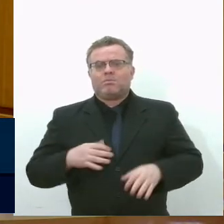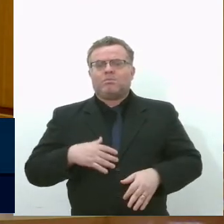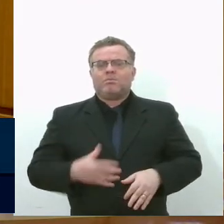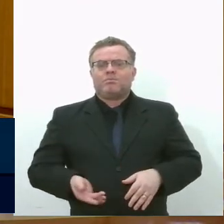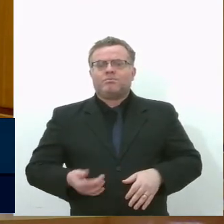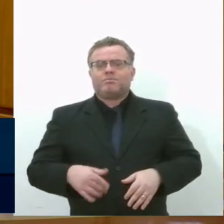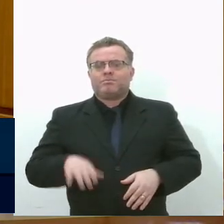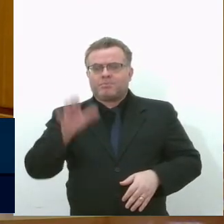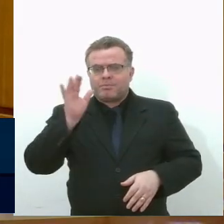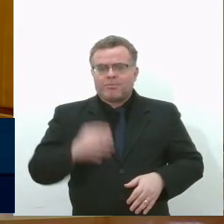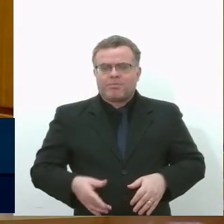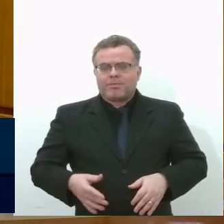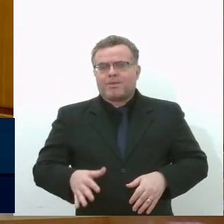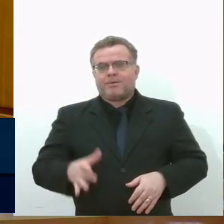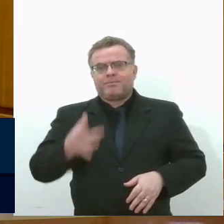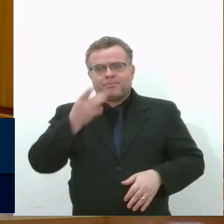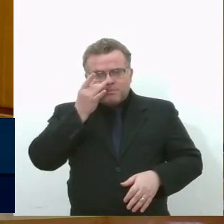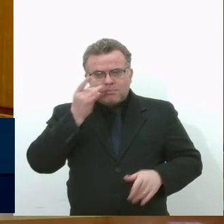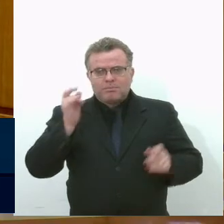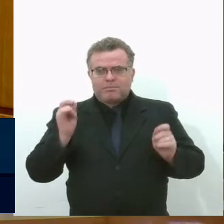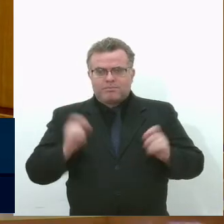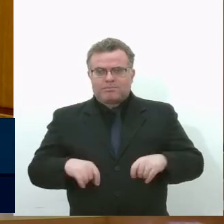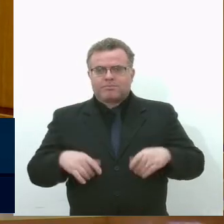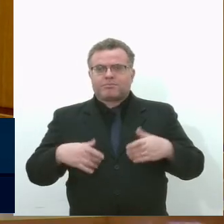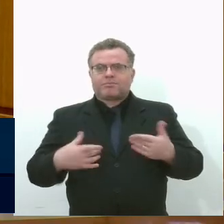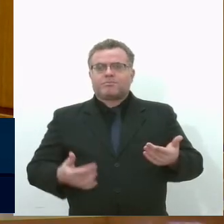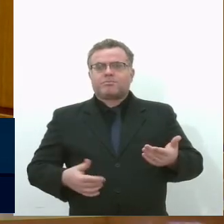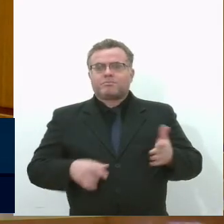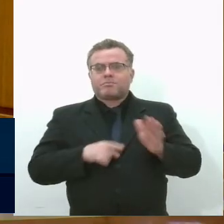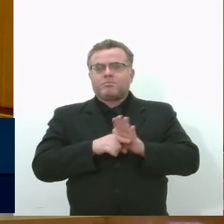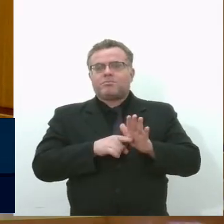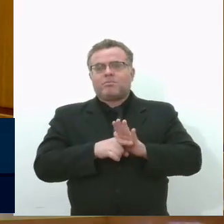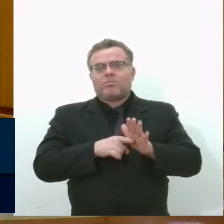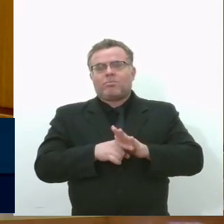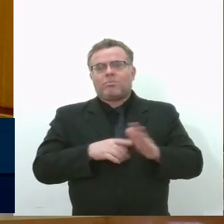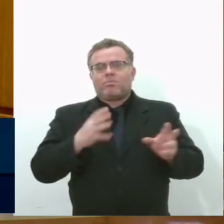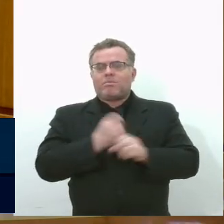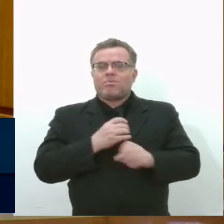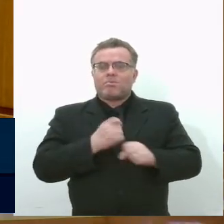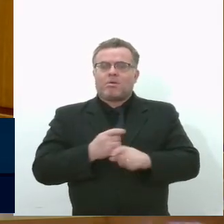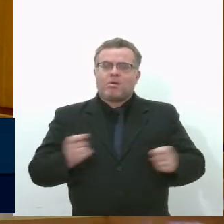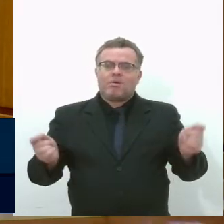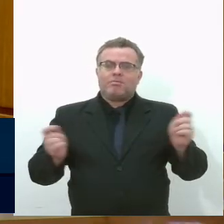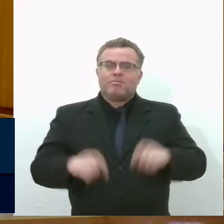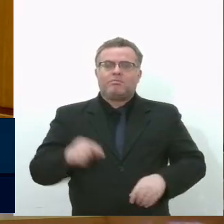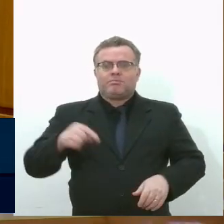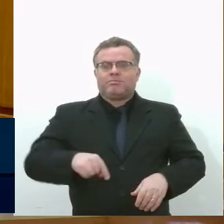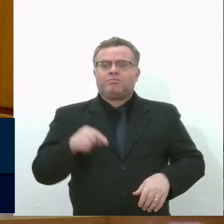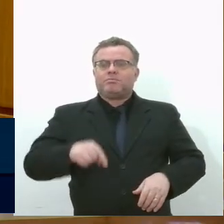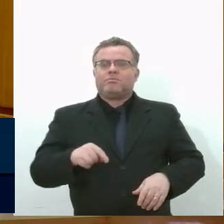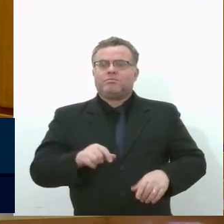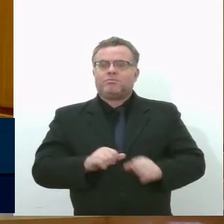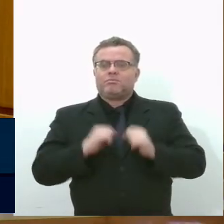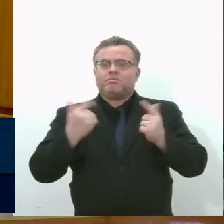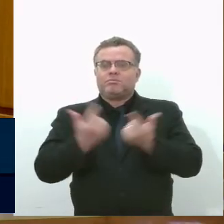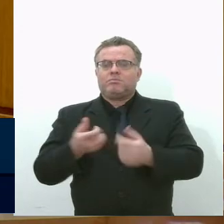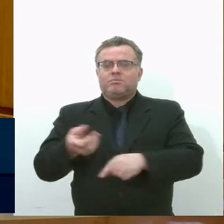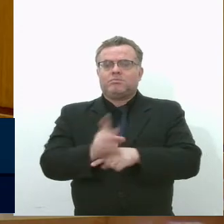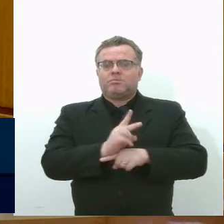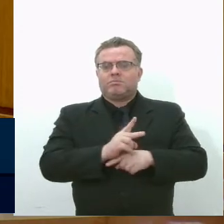que é minha obrigação examinar as contas do Estado, porque aqui esse poder é fiscalizador, e não aparece